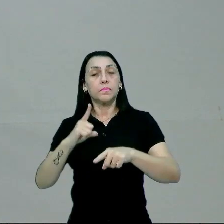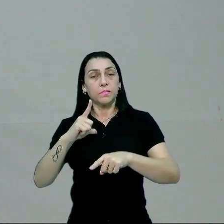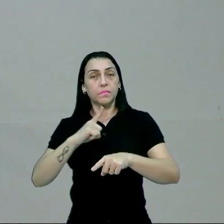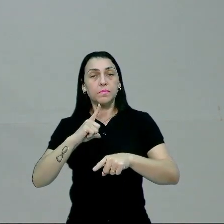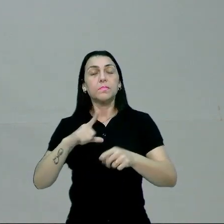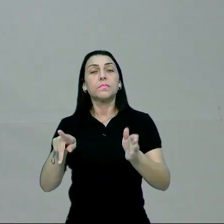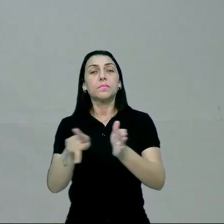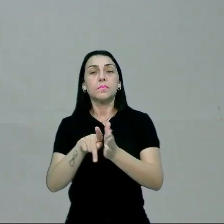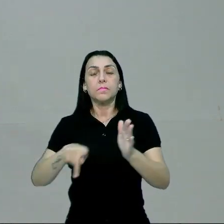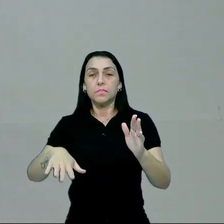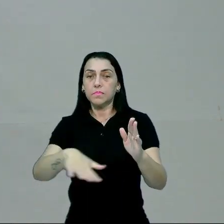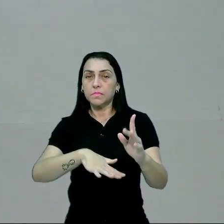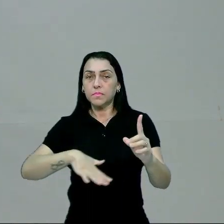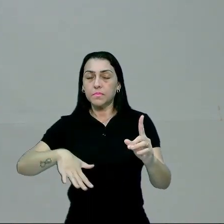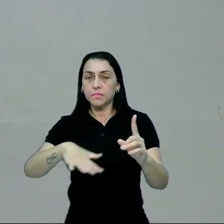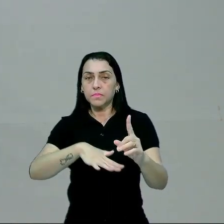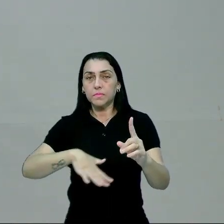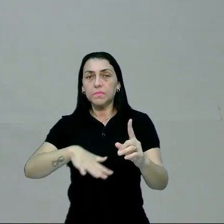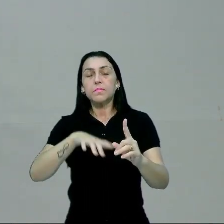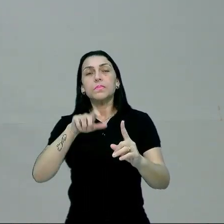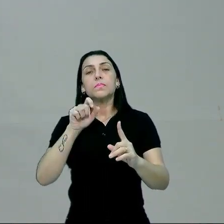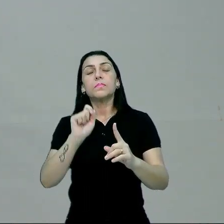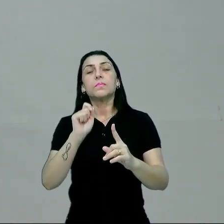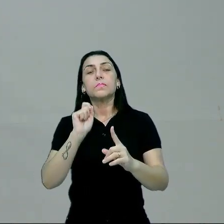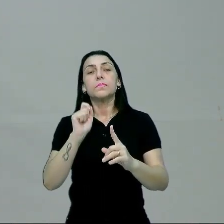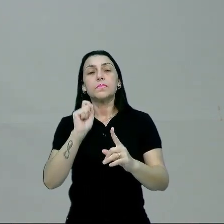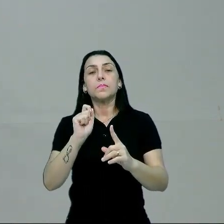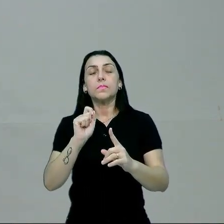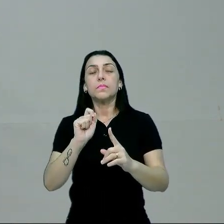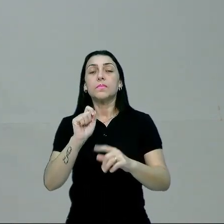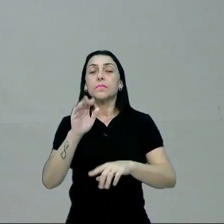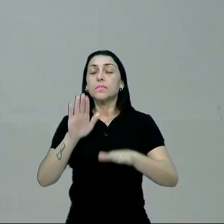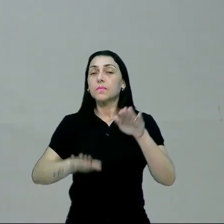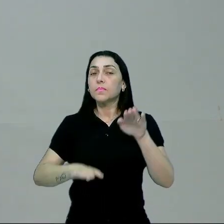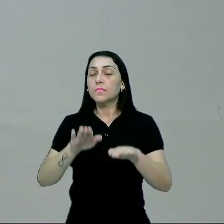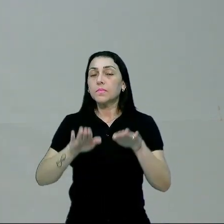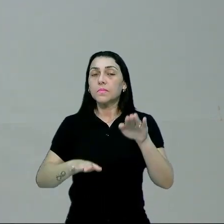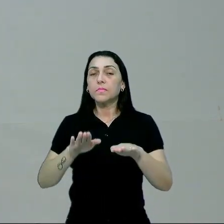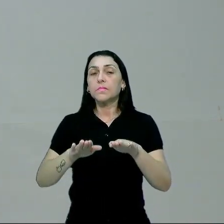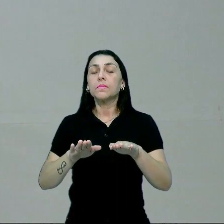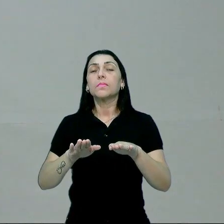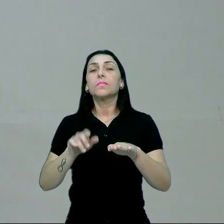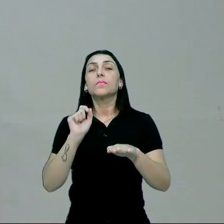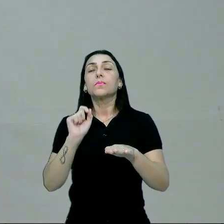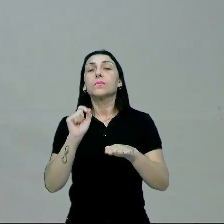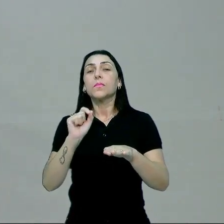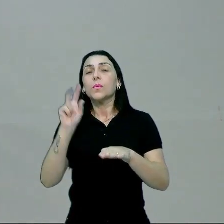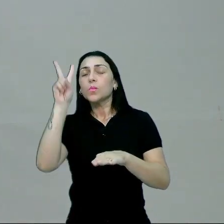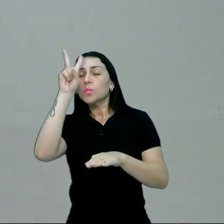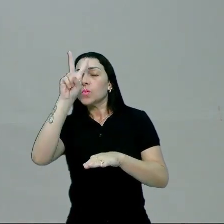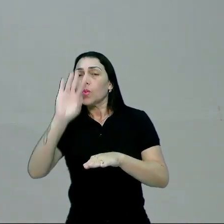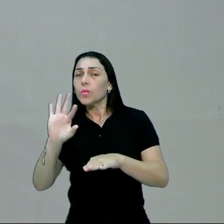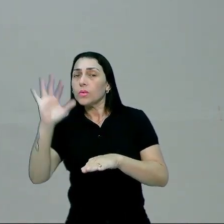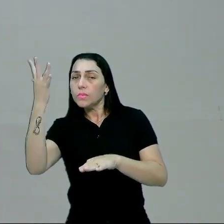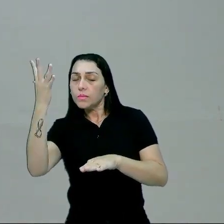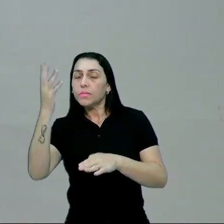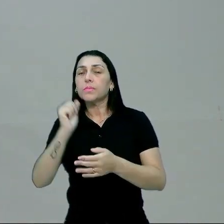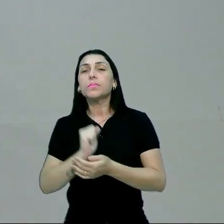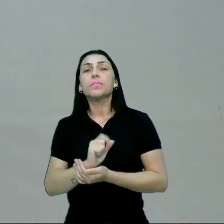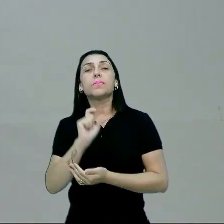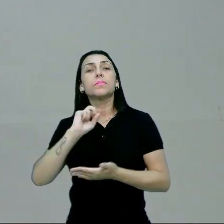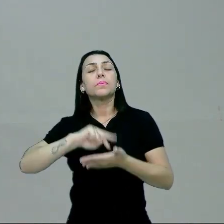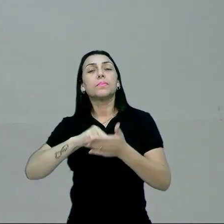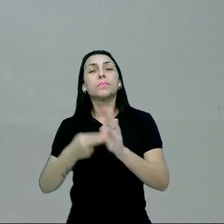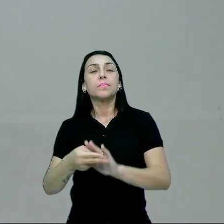da sociedade, levando em consideração uma determinada conjuntura histórica. Isso implica